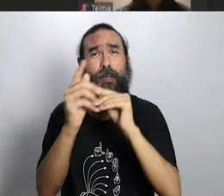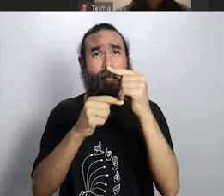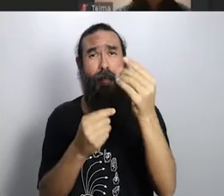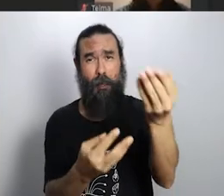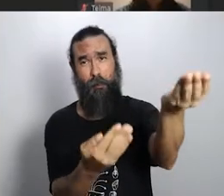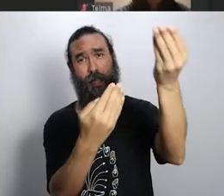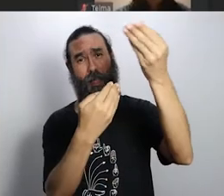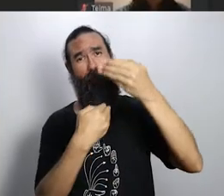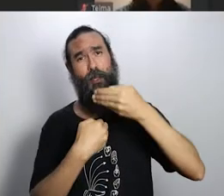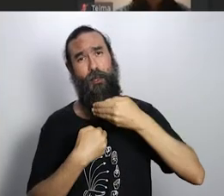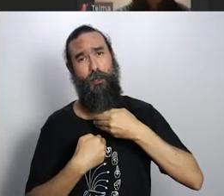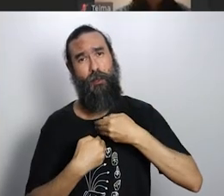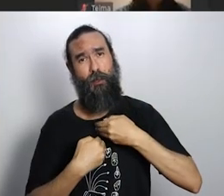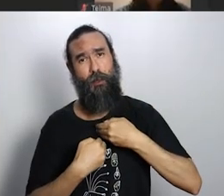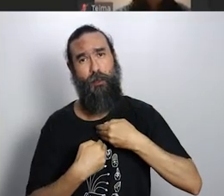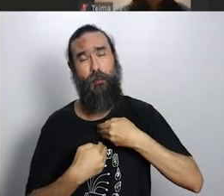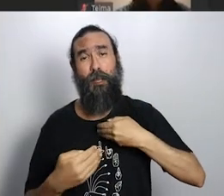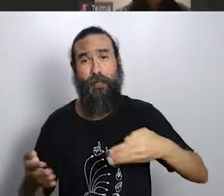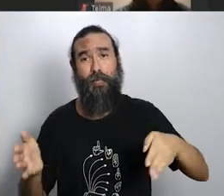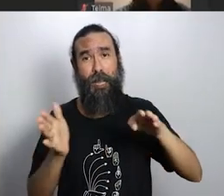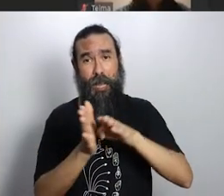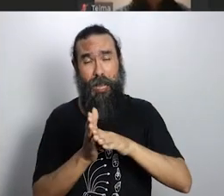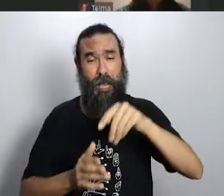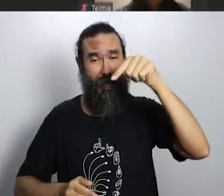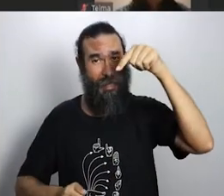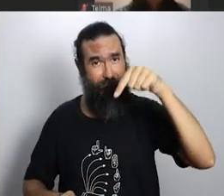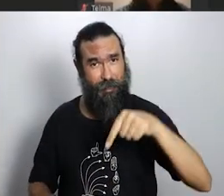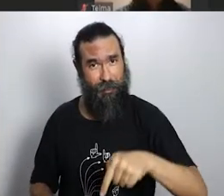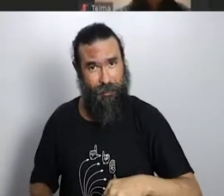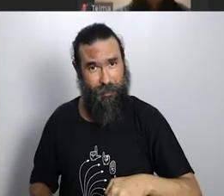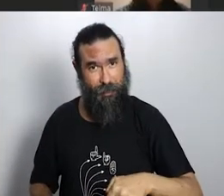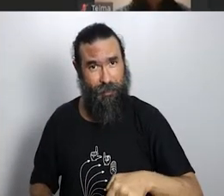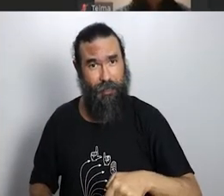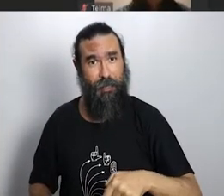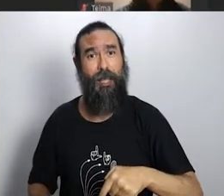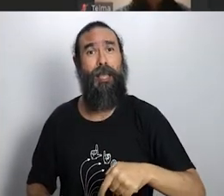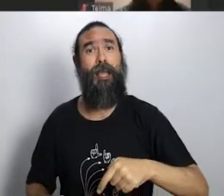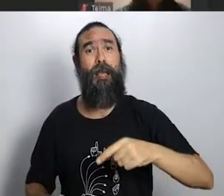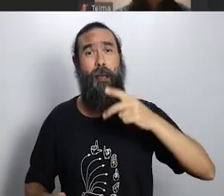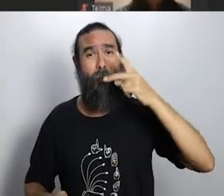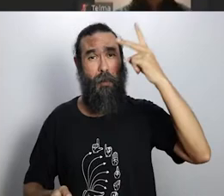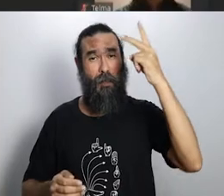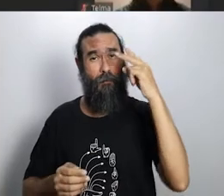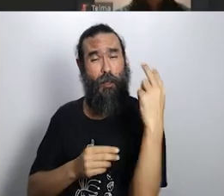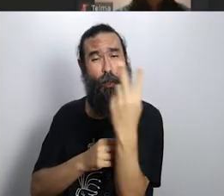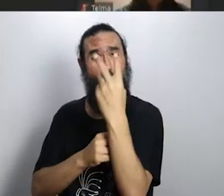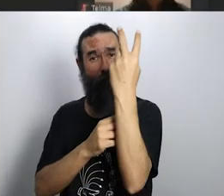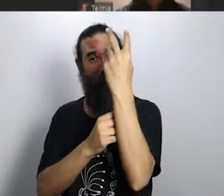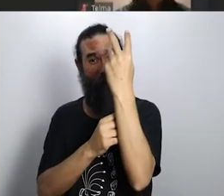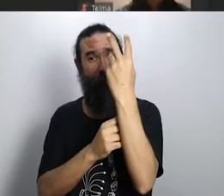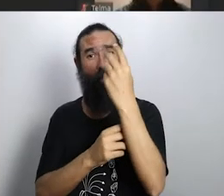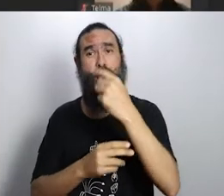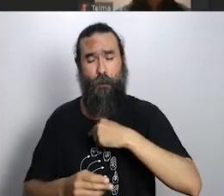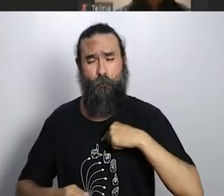para chegar onde eu cheguei, para tomar o que é seu. Eu vou lutar até o fim.